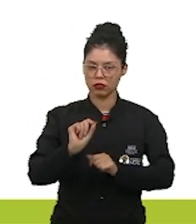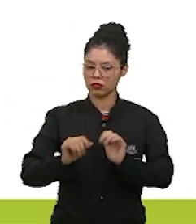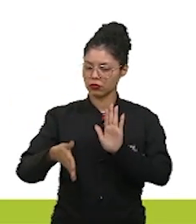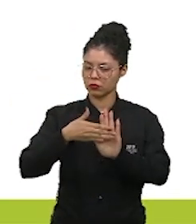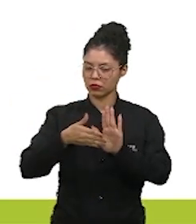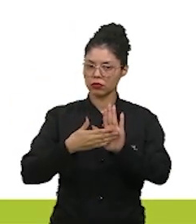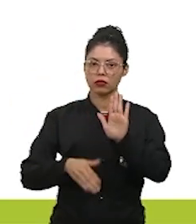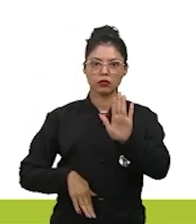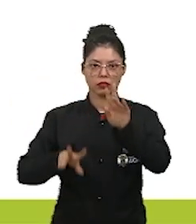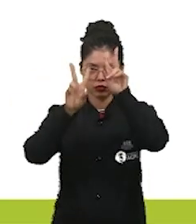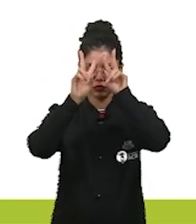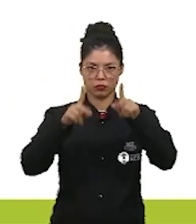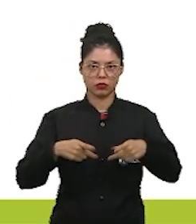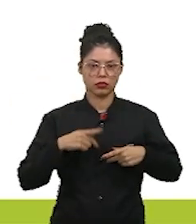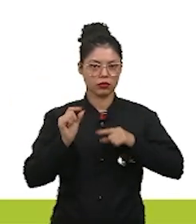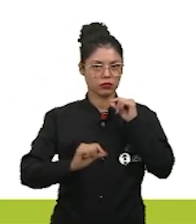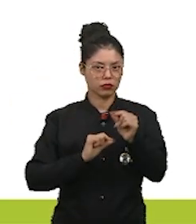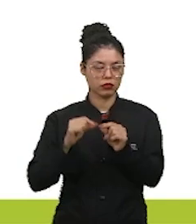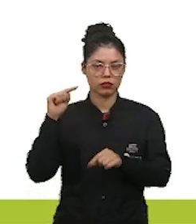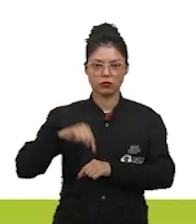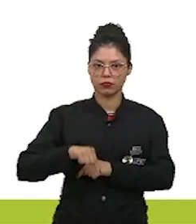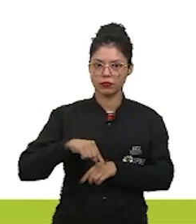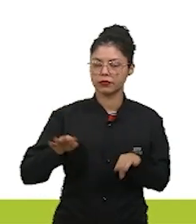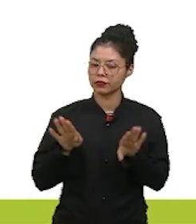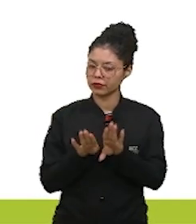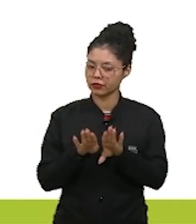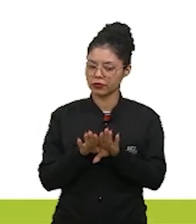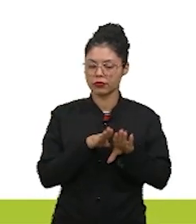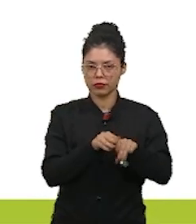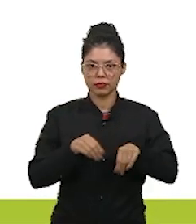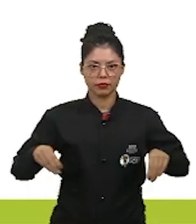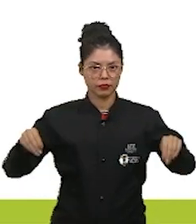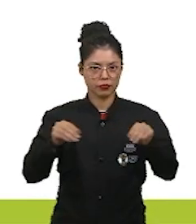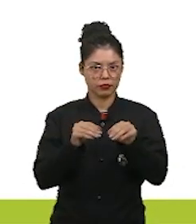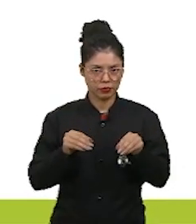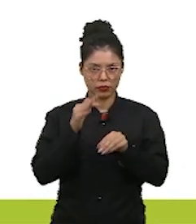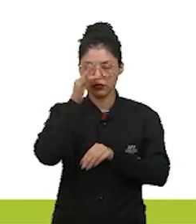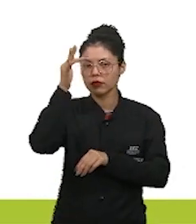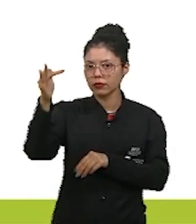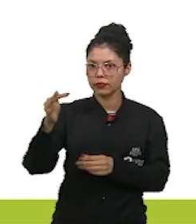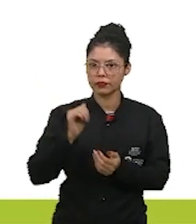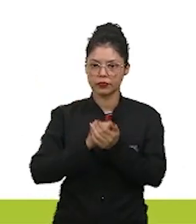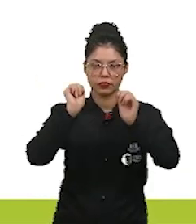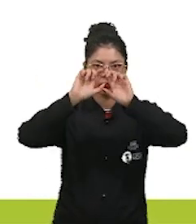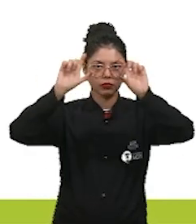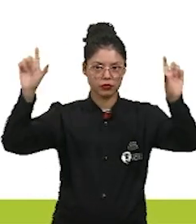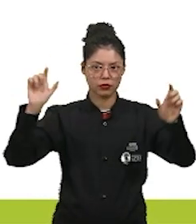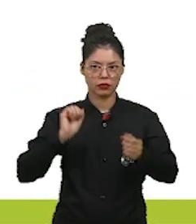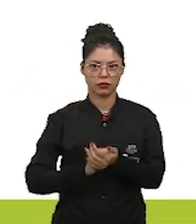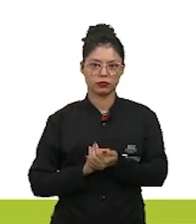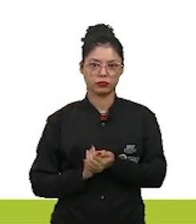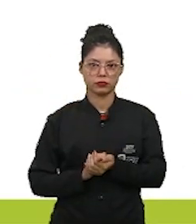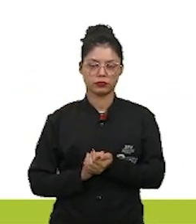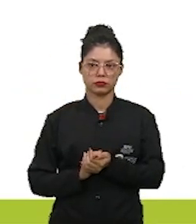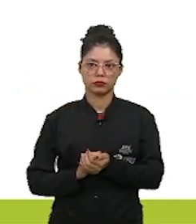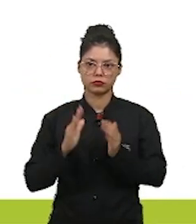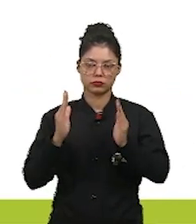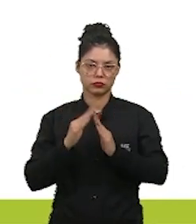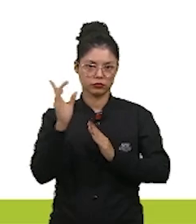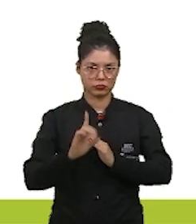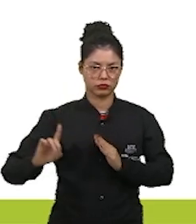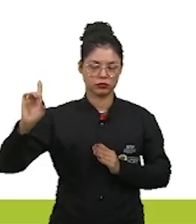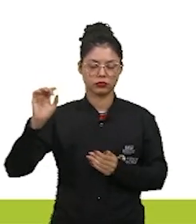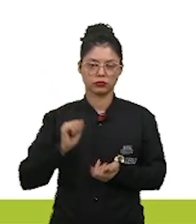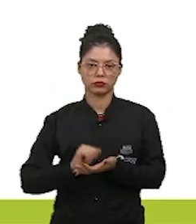propósito humano não estava neste mundo terreno, e sim no mundo futuro, no céu, a morada de Deus, a casa de